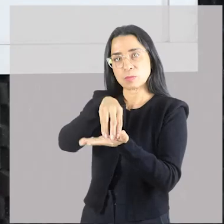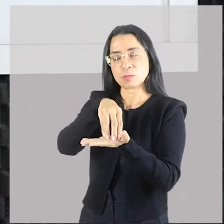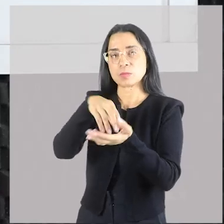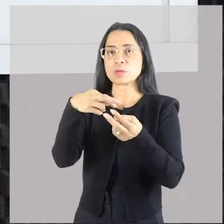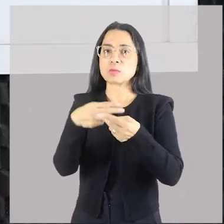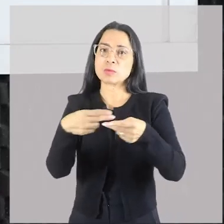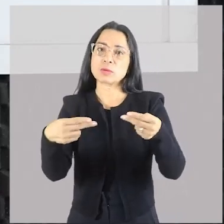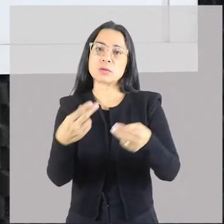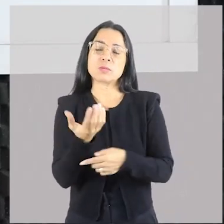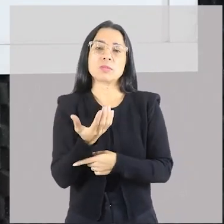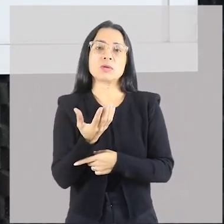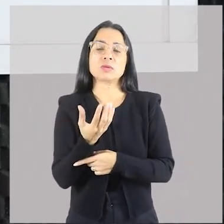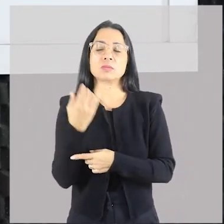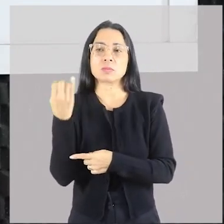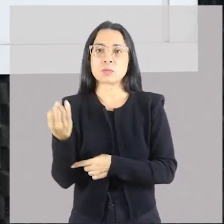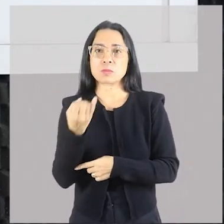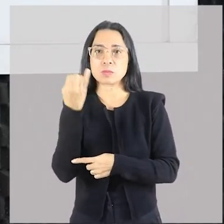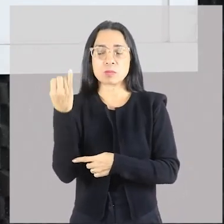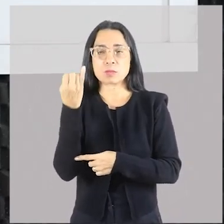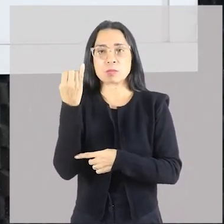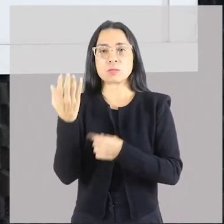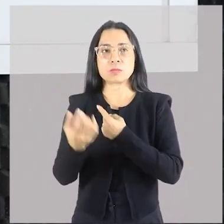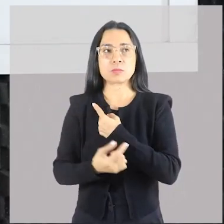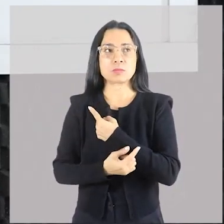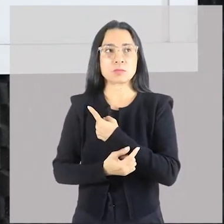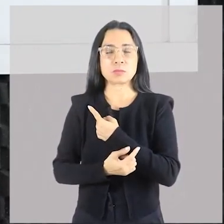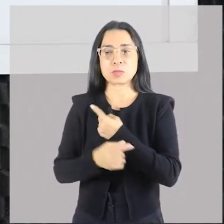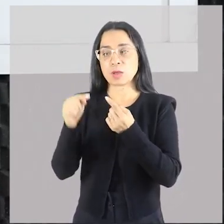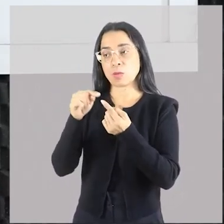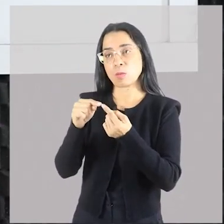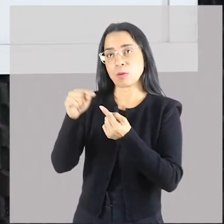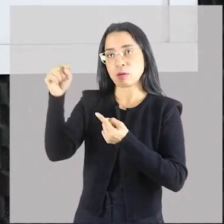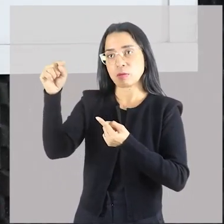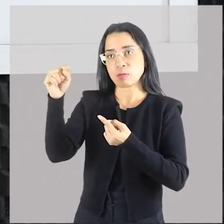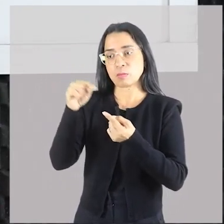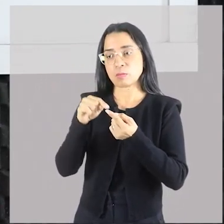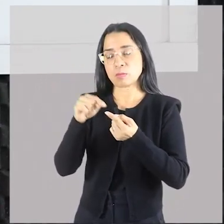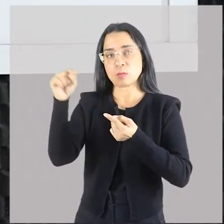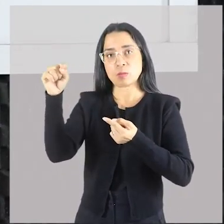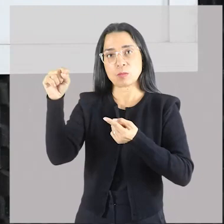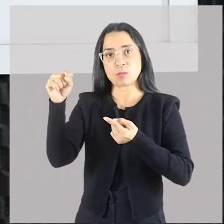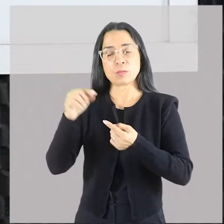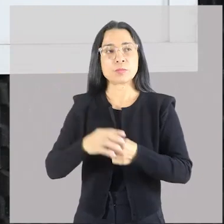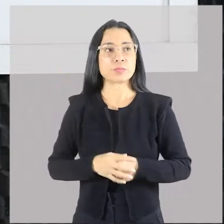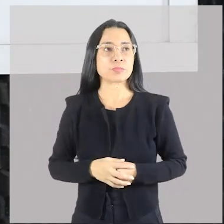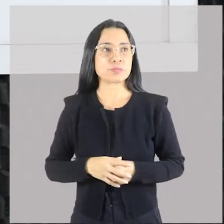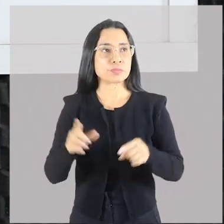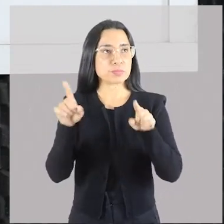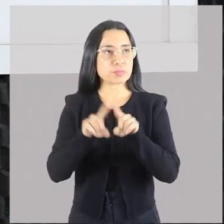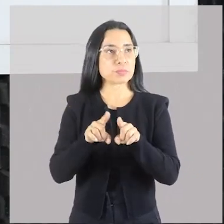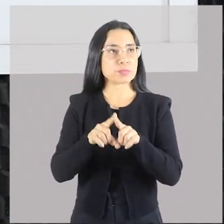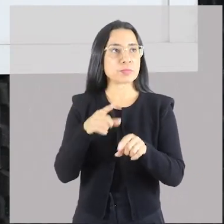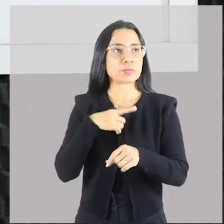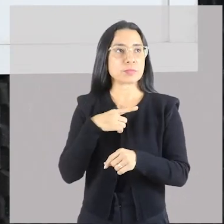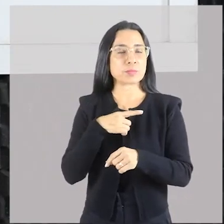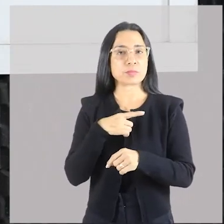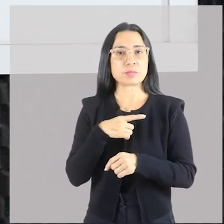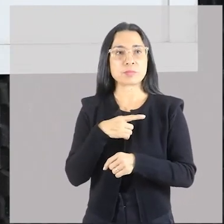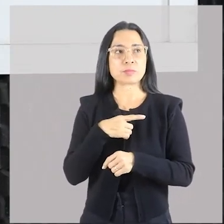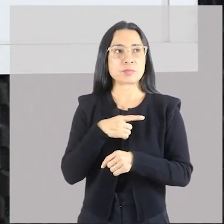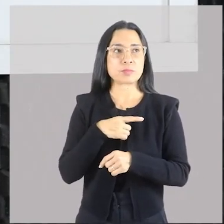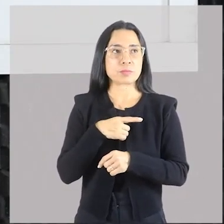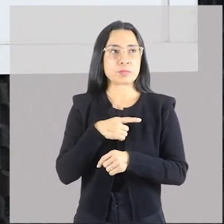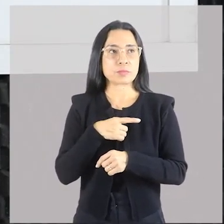elemento bastante importante, é o raio, né? A circunferência. Aí você também, isso aqui é raio, que